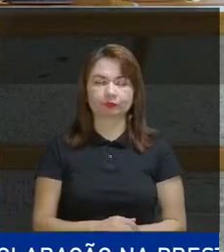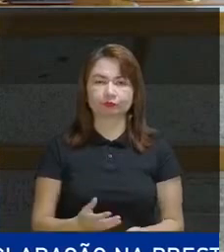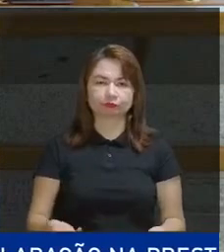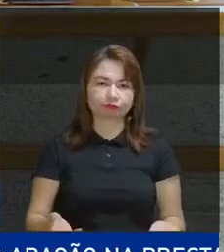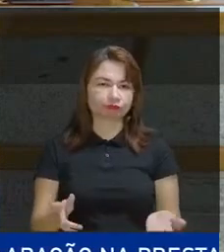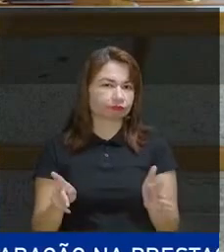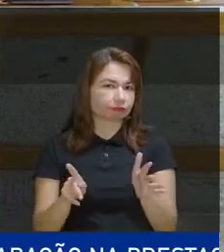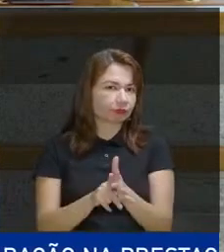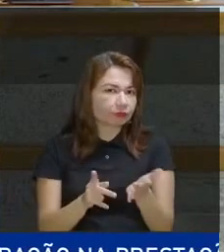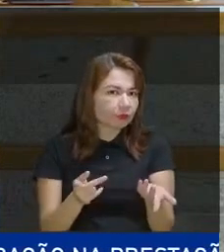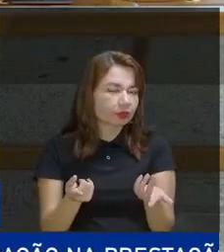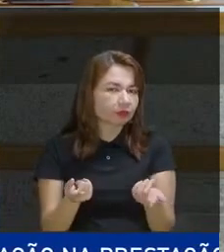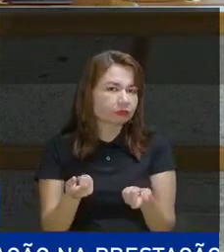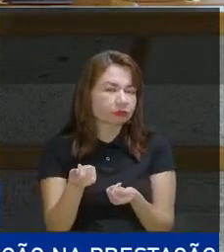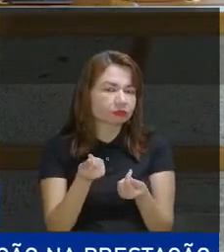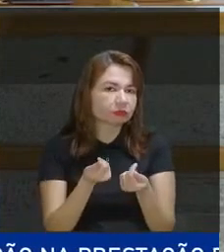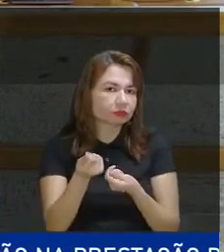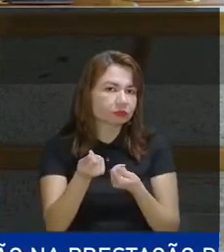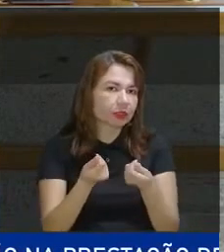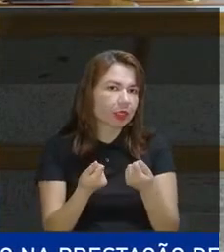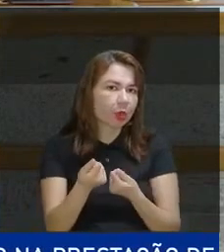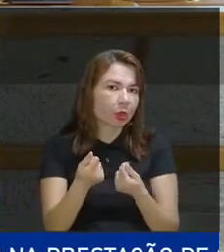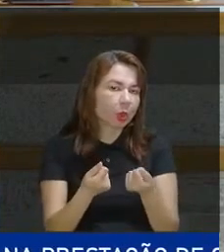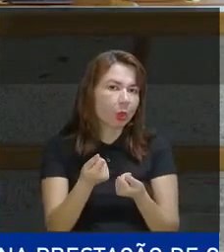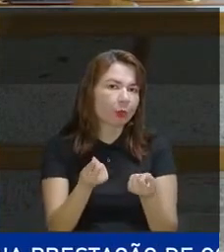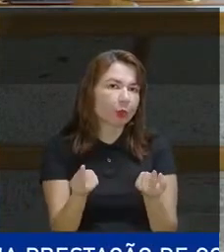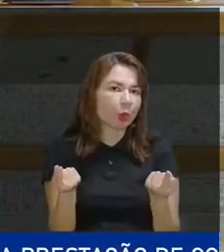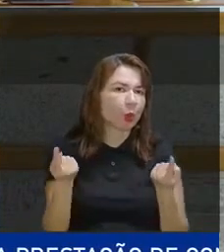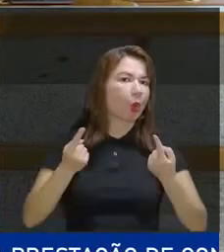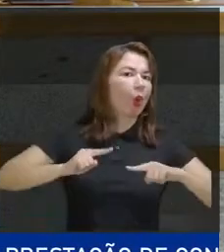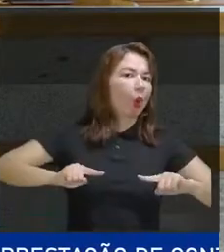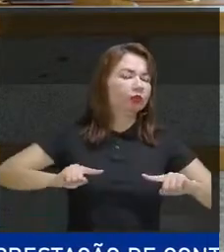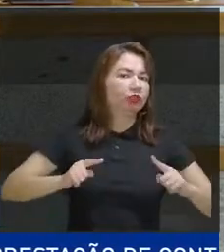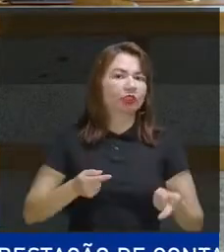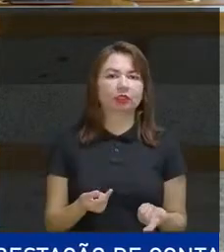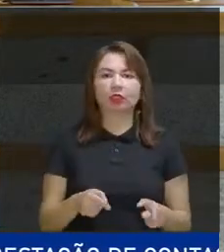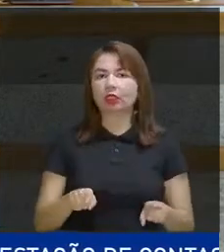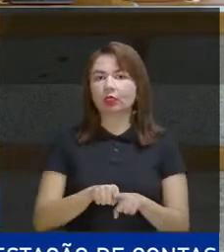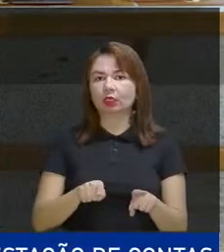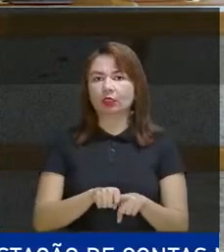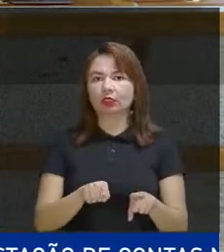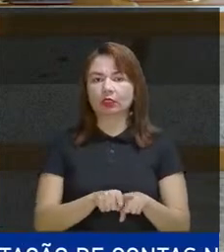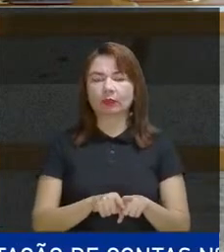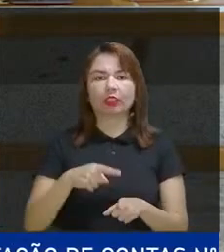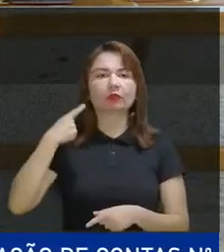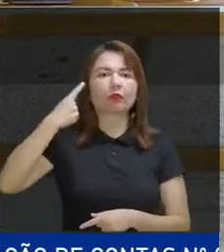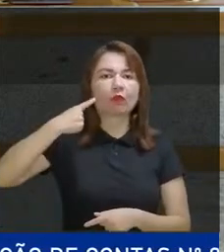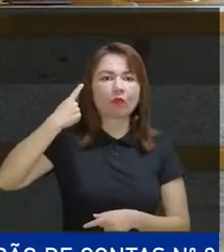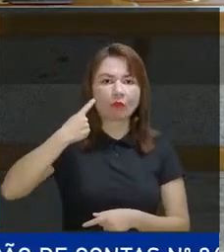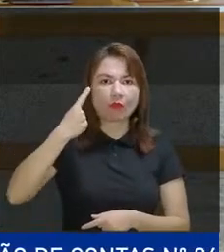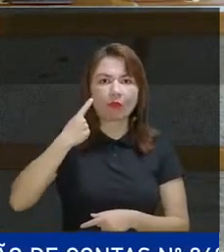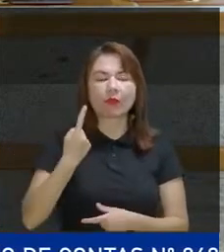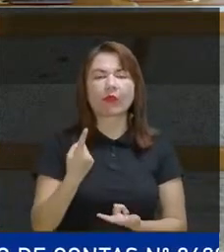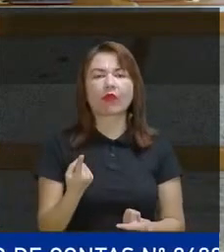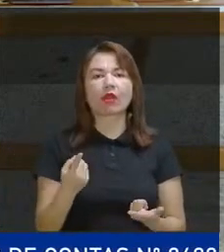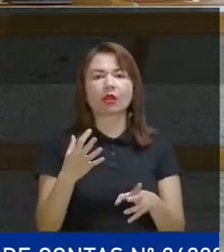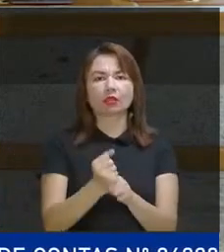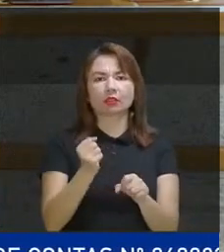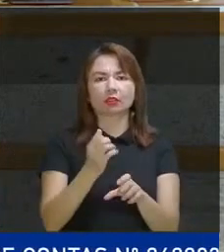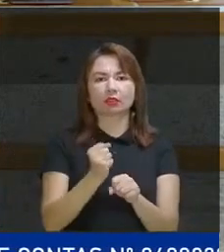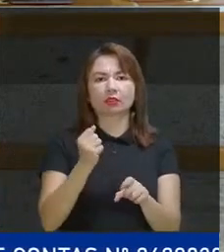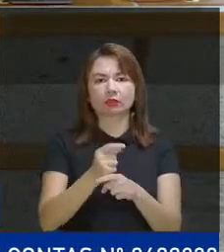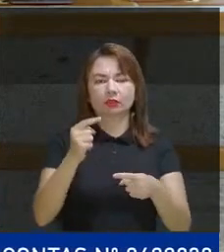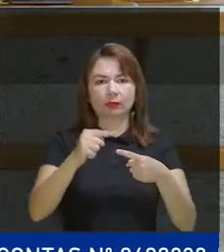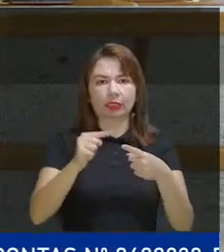caráter antieconômico, e também impugnou os serviços advocatícios, contábeis e de